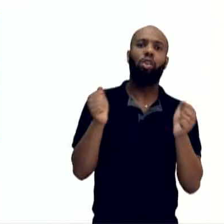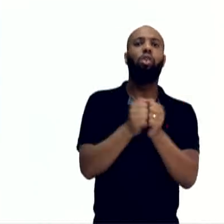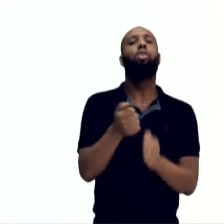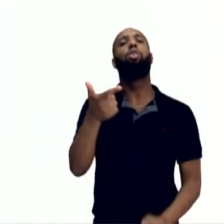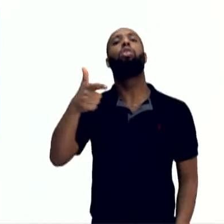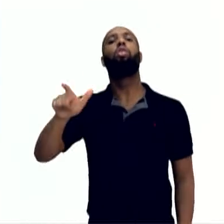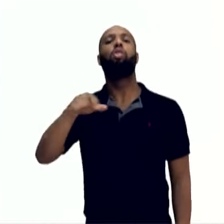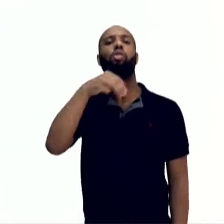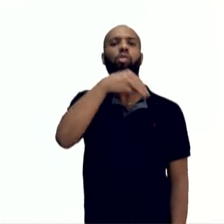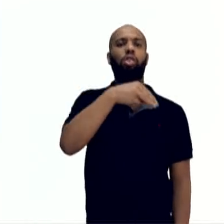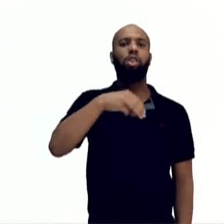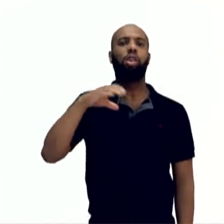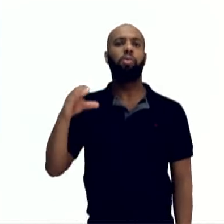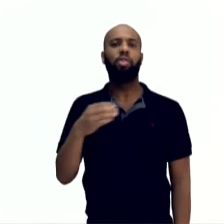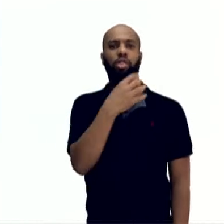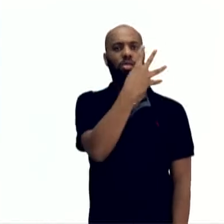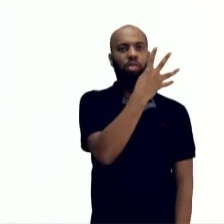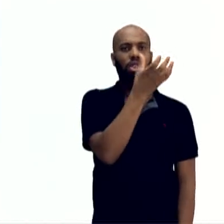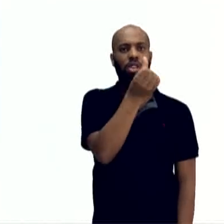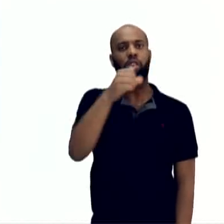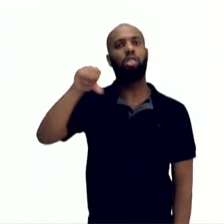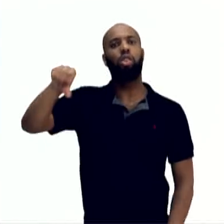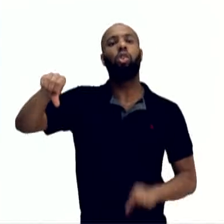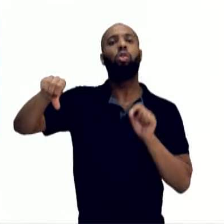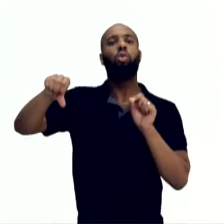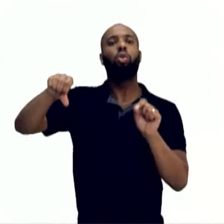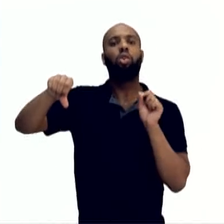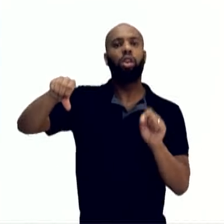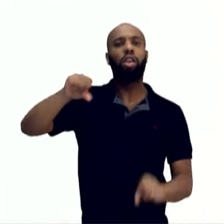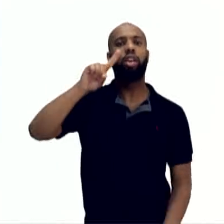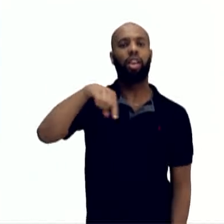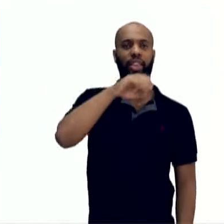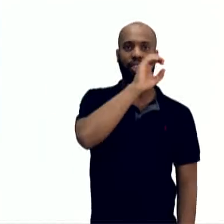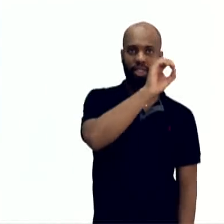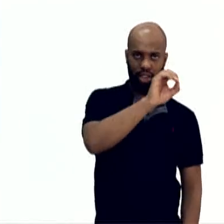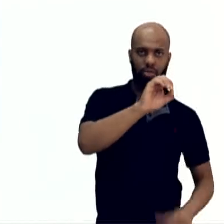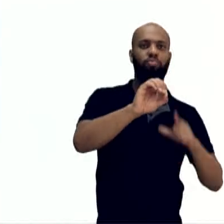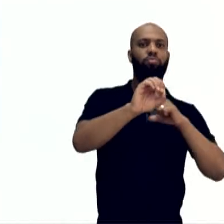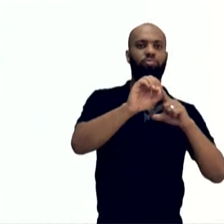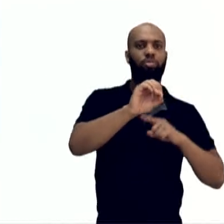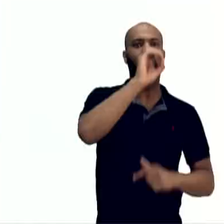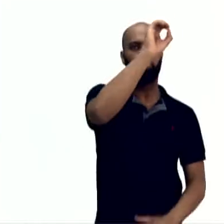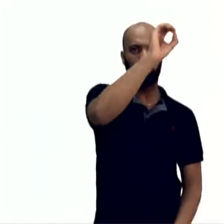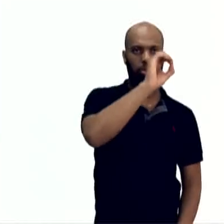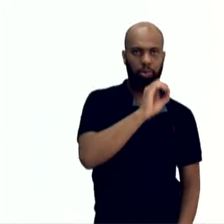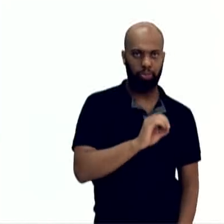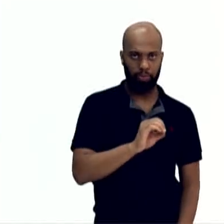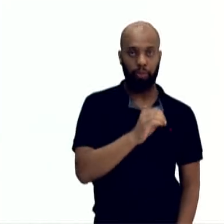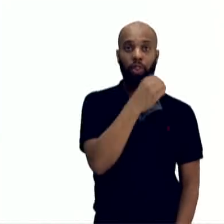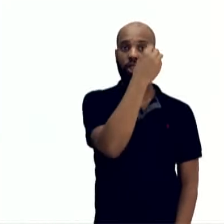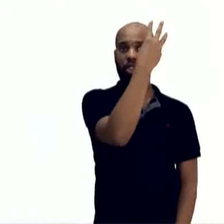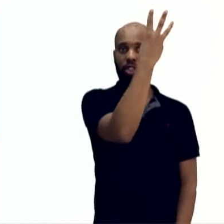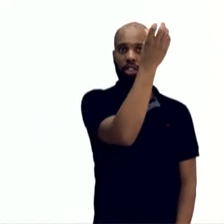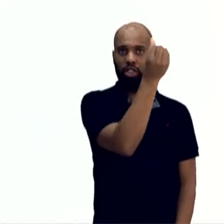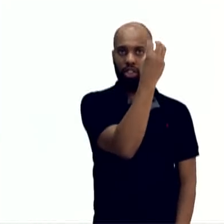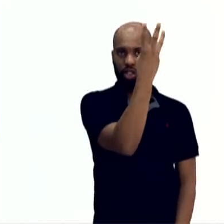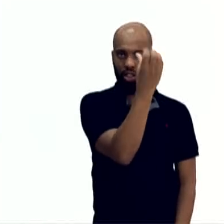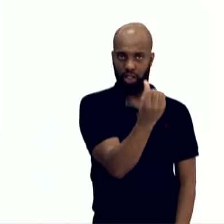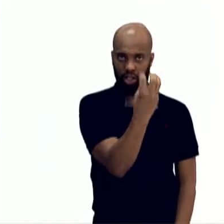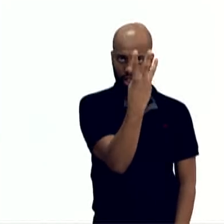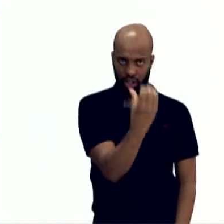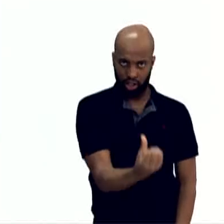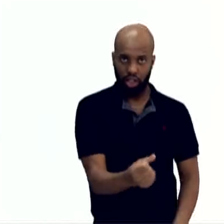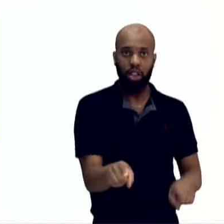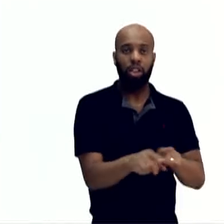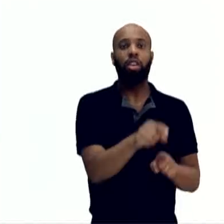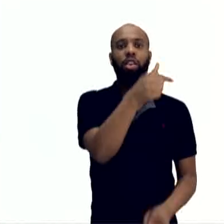múltiplos comuns entre 4, 6 e 9? Foram o 0, que tinha nas 3, o 36, que tinha nas 3,